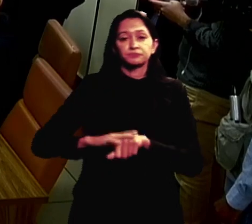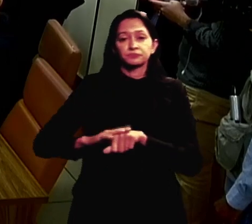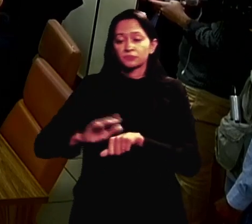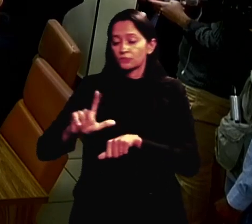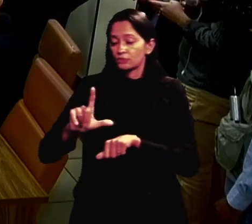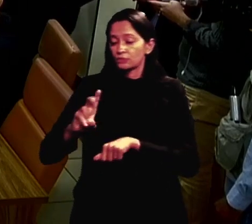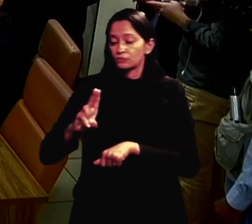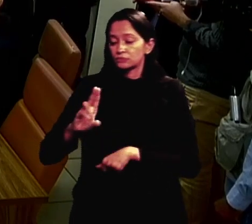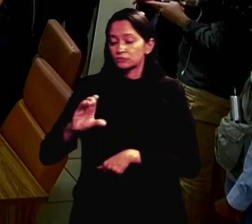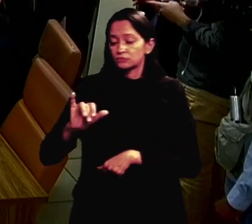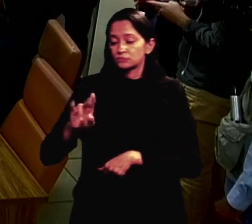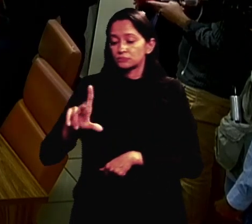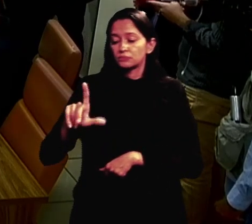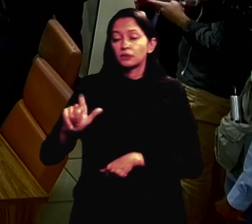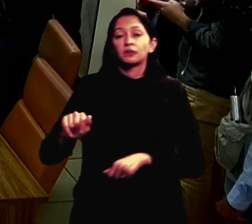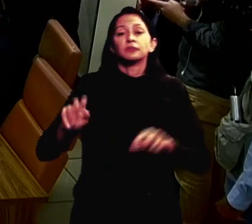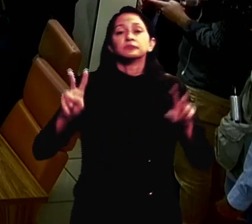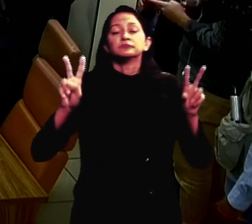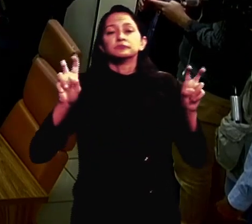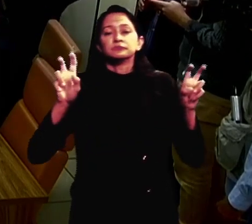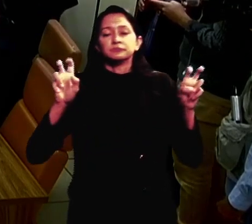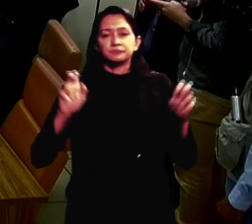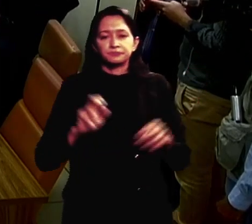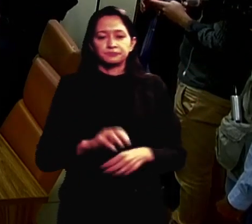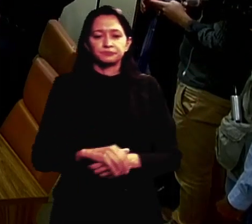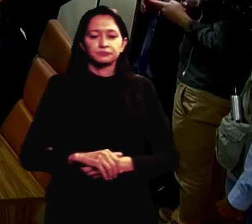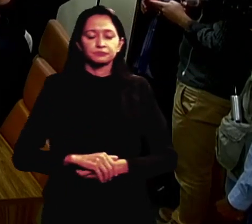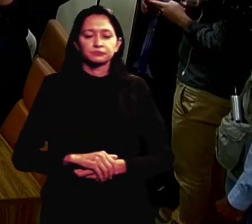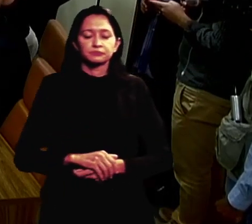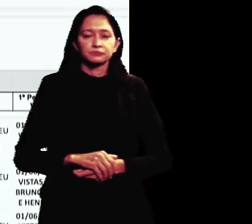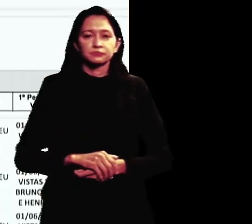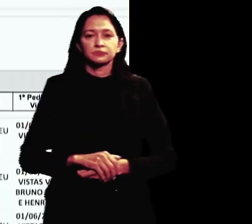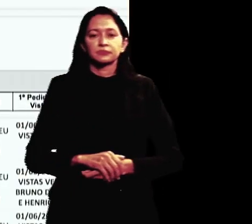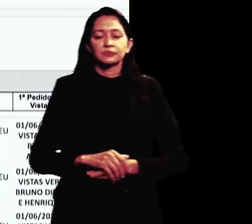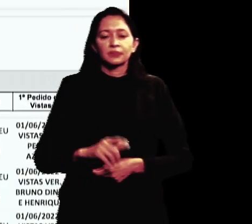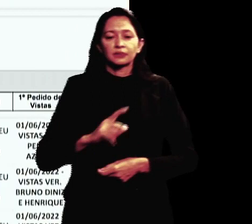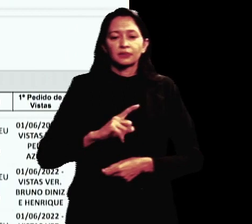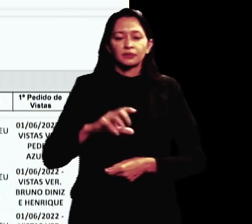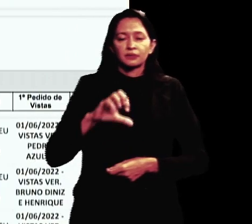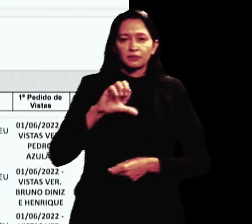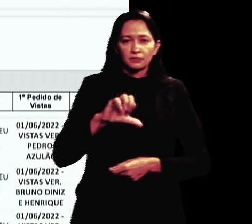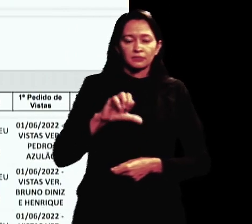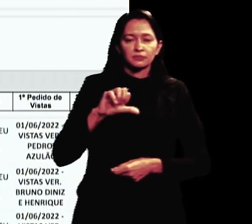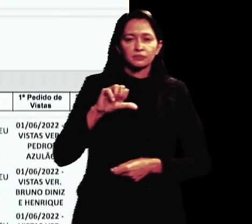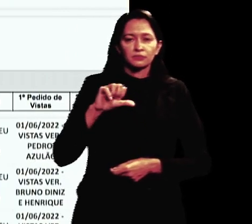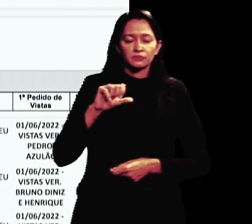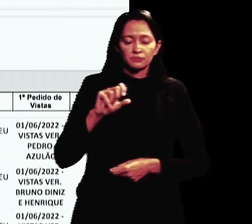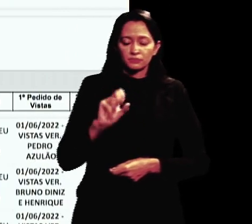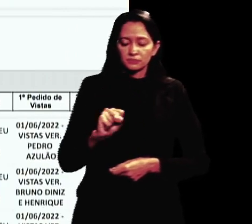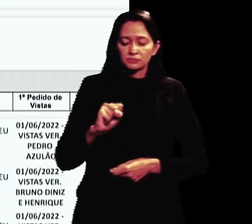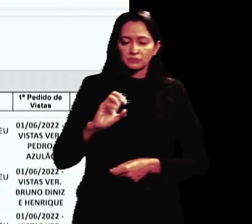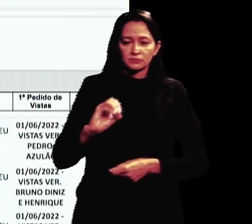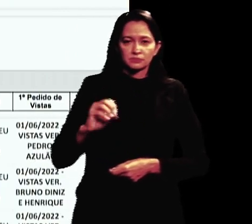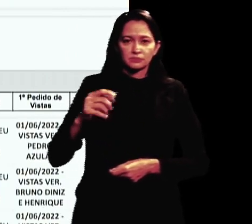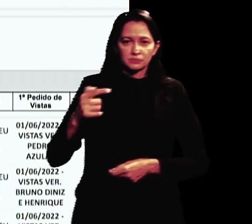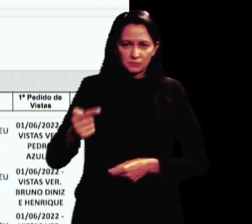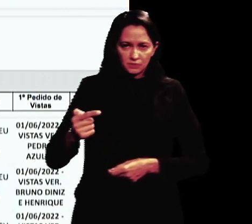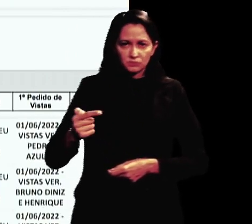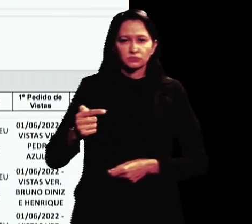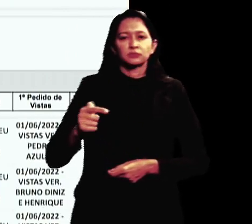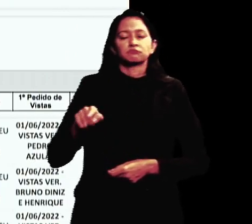Lucila do Recanto, dispõe sobre, inclui dispositivo a Lei 9.807, que dispõe sobre a obrigatoriedade